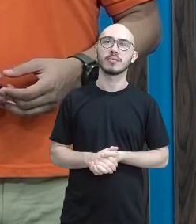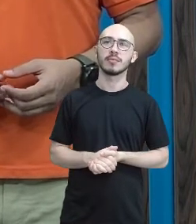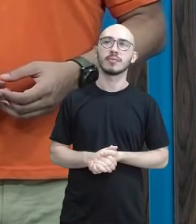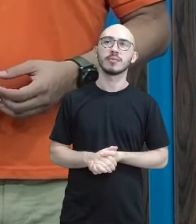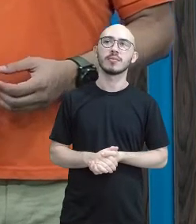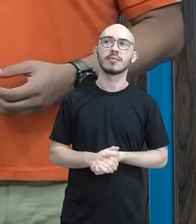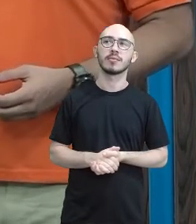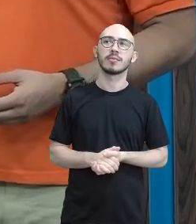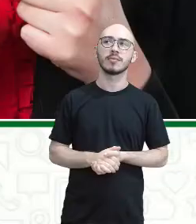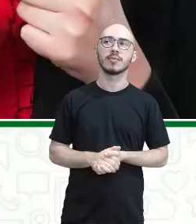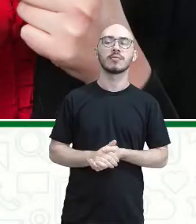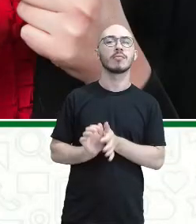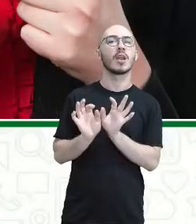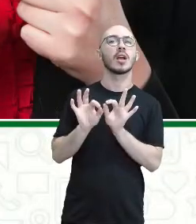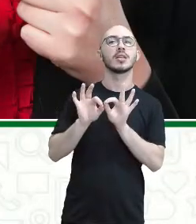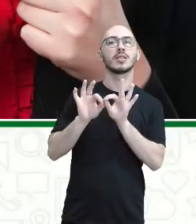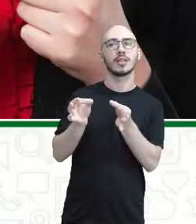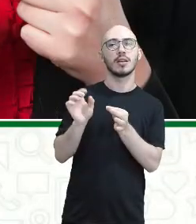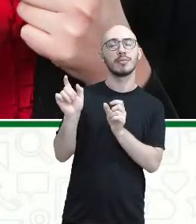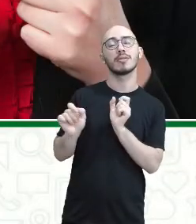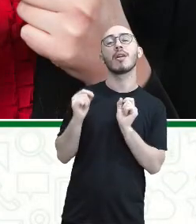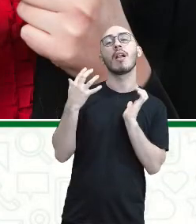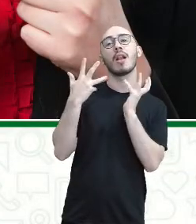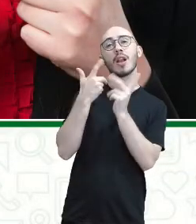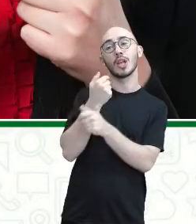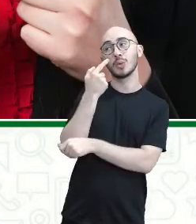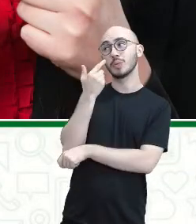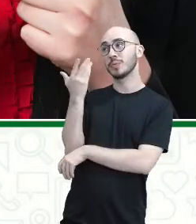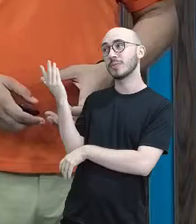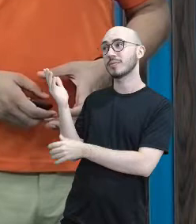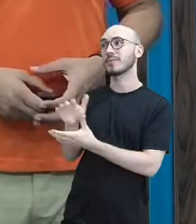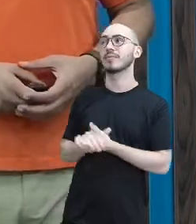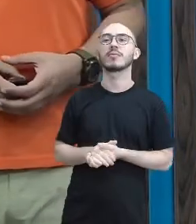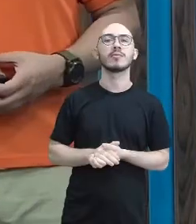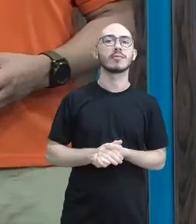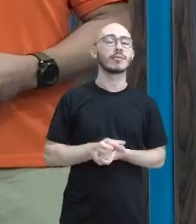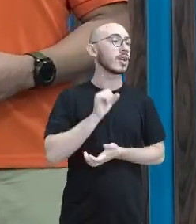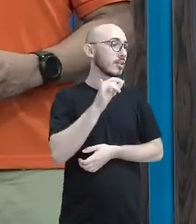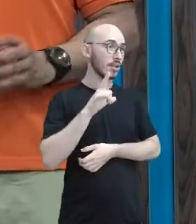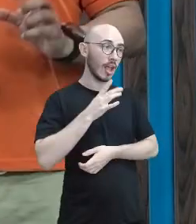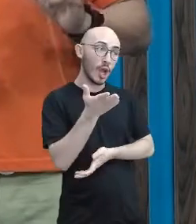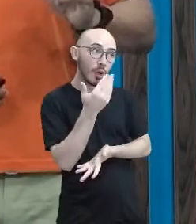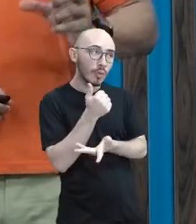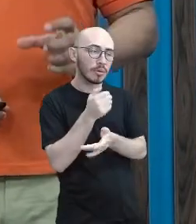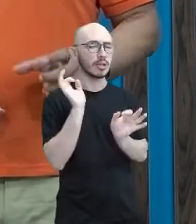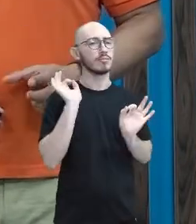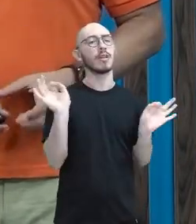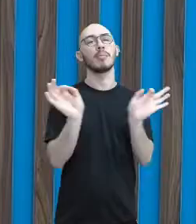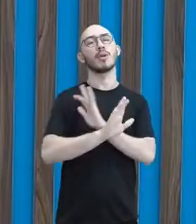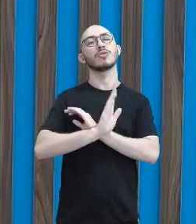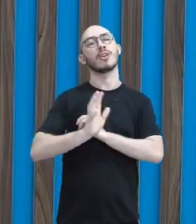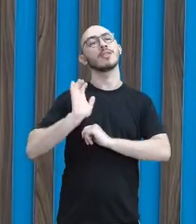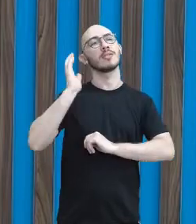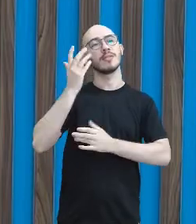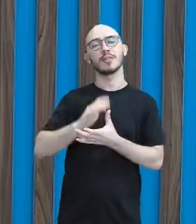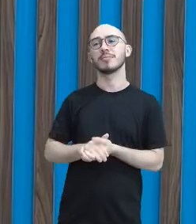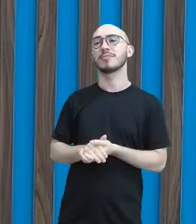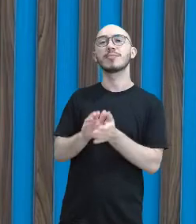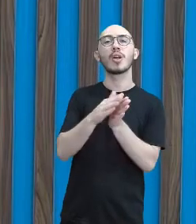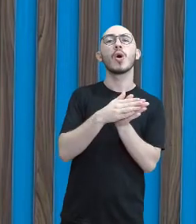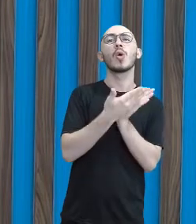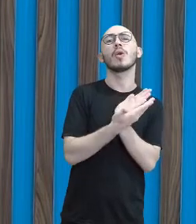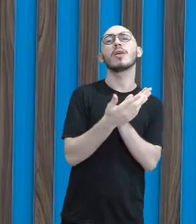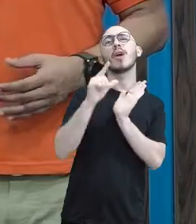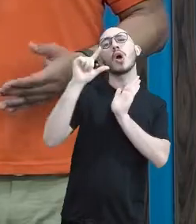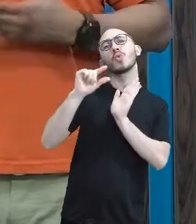Olha lá, simples. Olha lá que bonitinho. Se der comida, já está resolvido. É, o livro é bem pequenininho, não tem